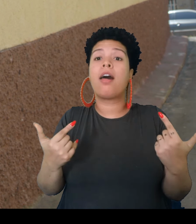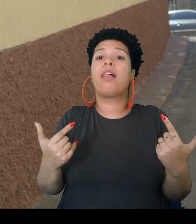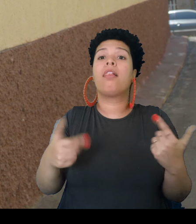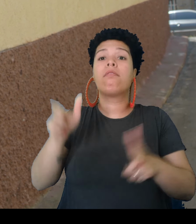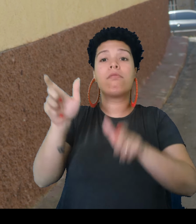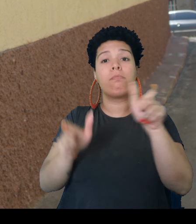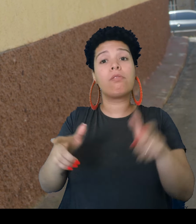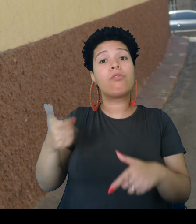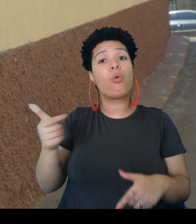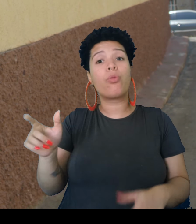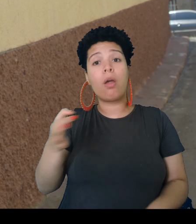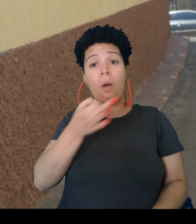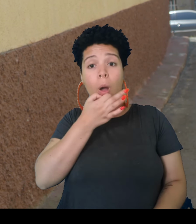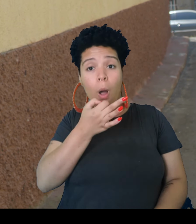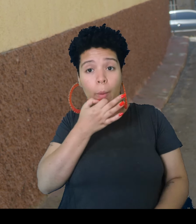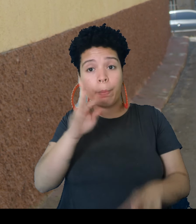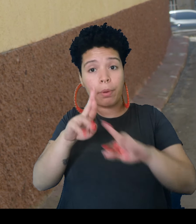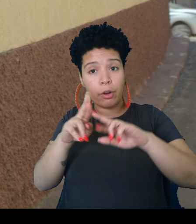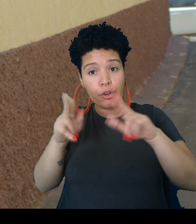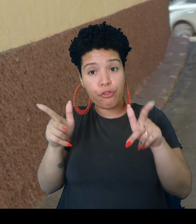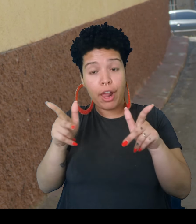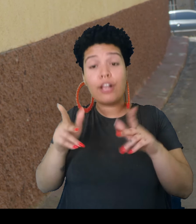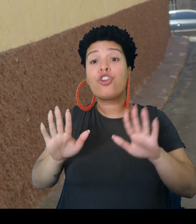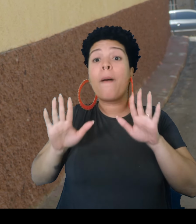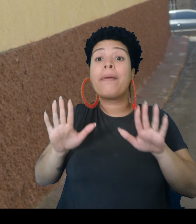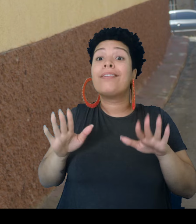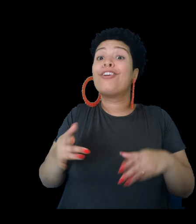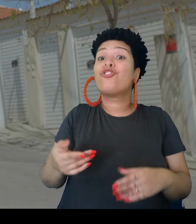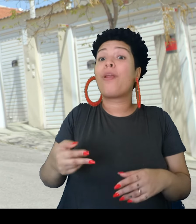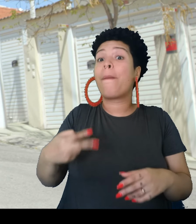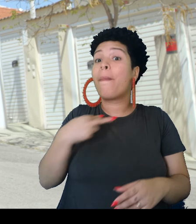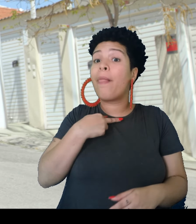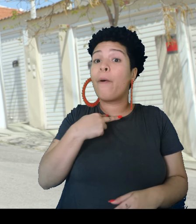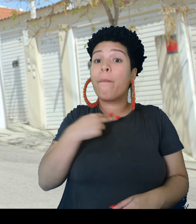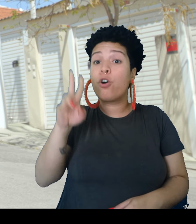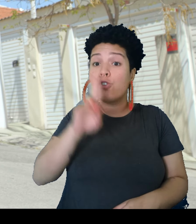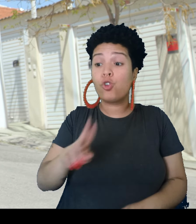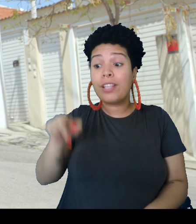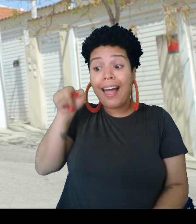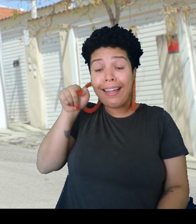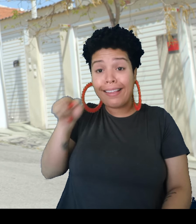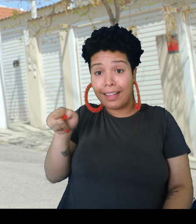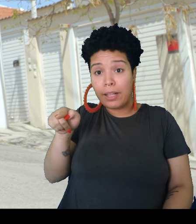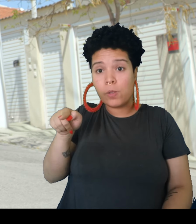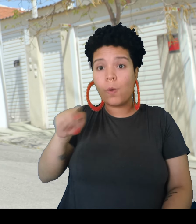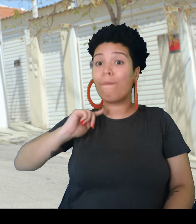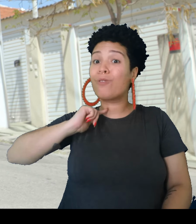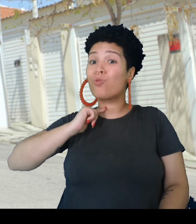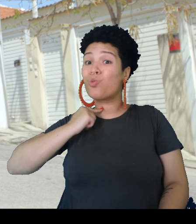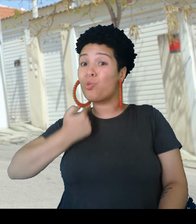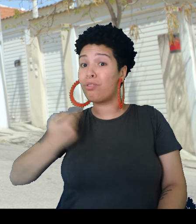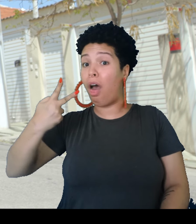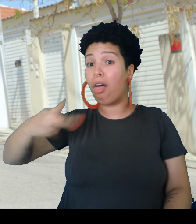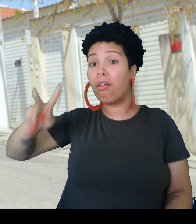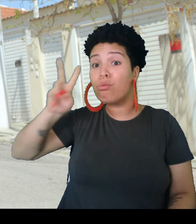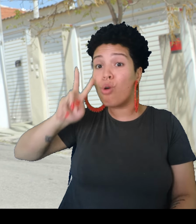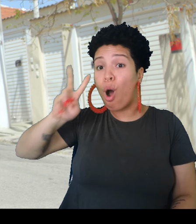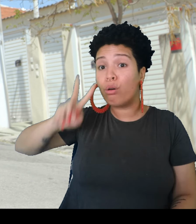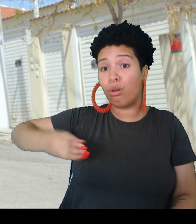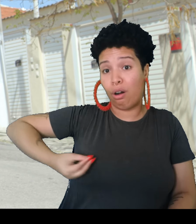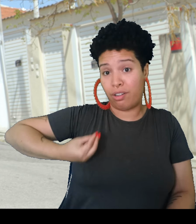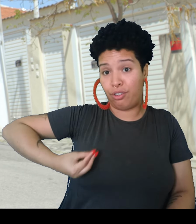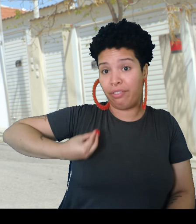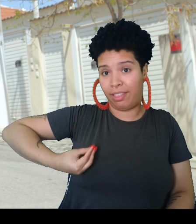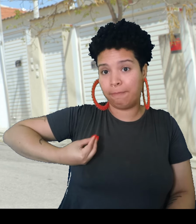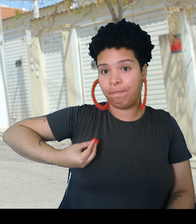história para deslegitimar e manchar a reputação de Beauvoir. Simone foi muito perseguida pelo conservadorismo da